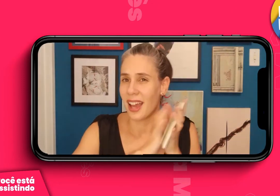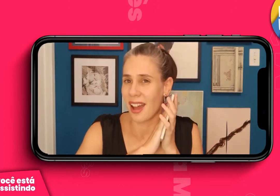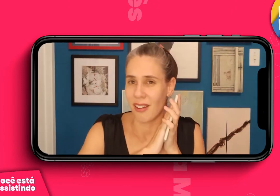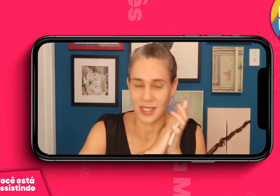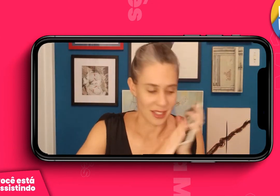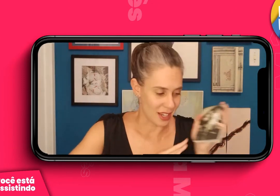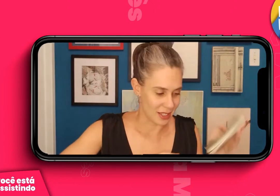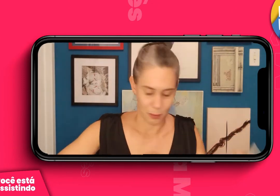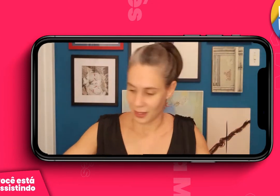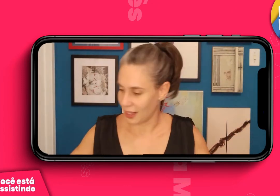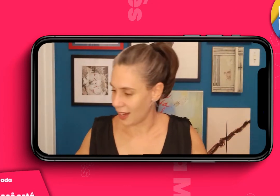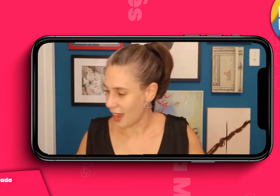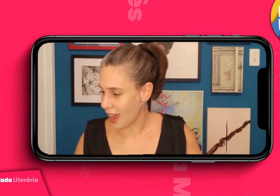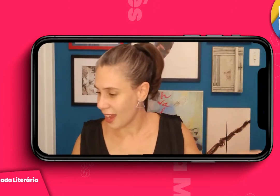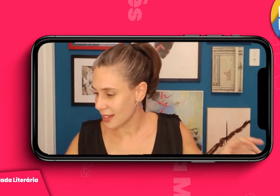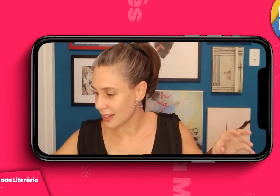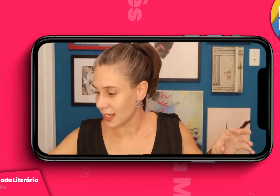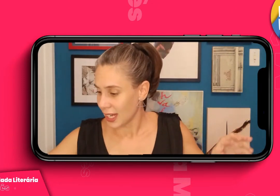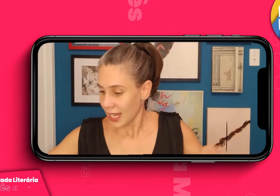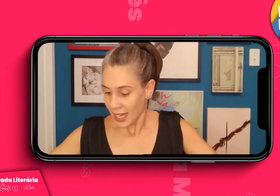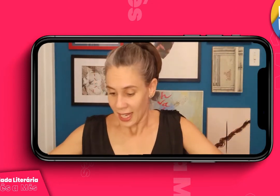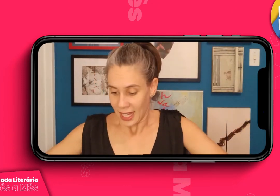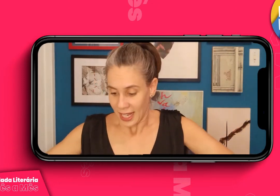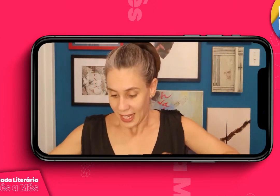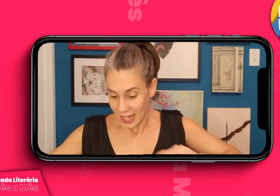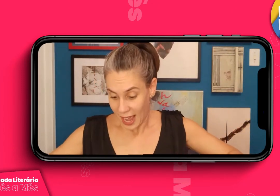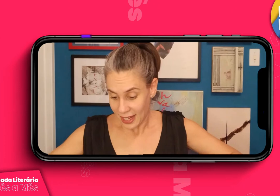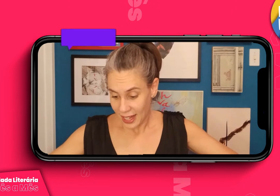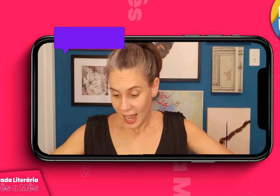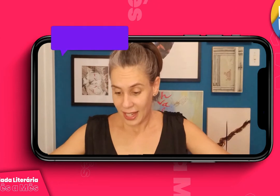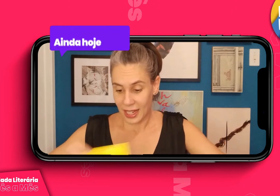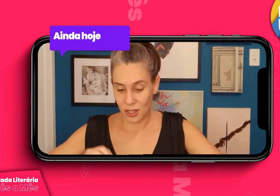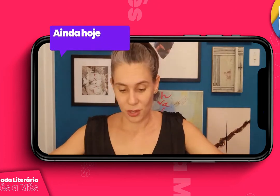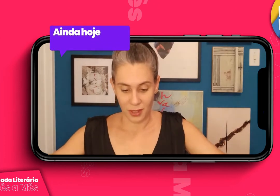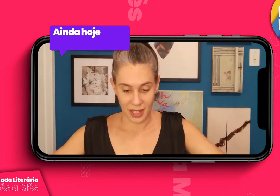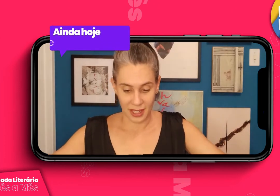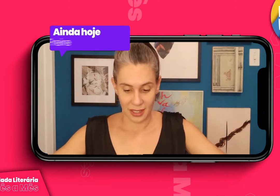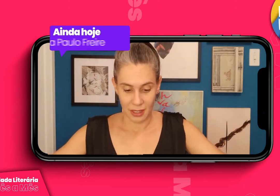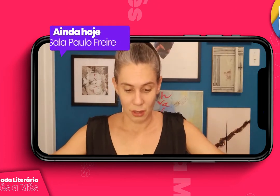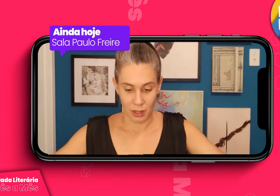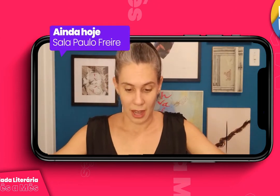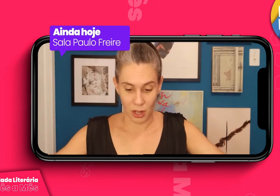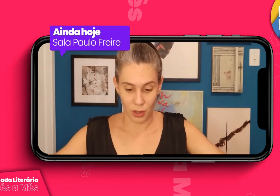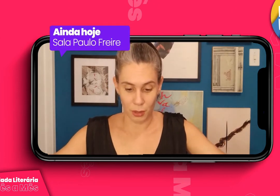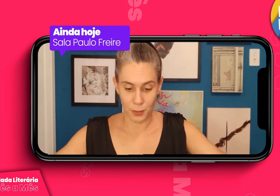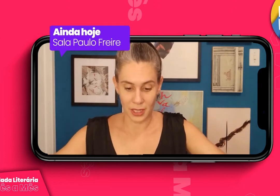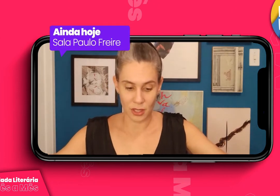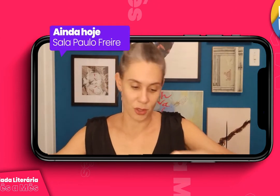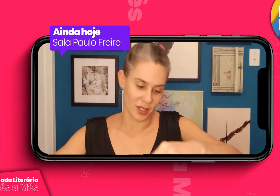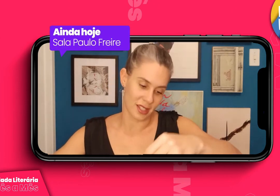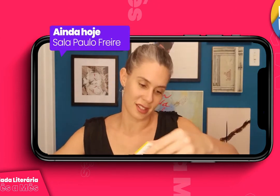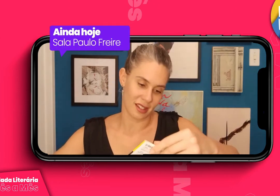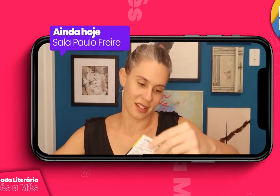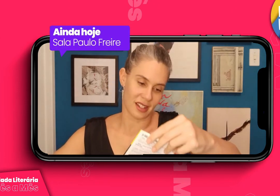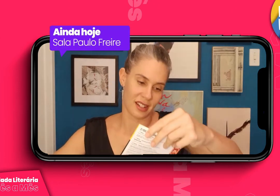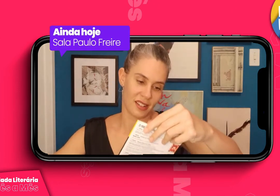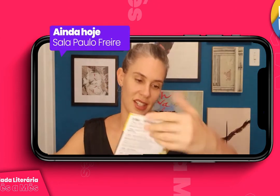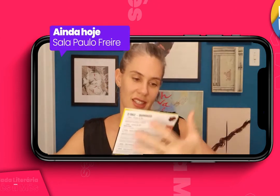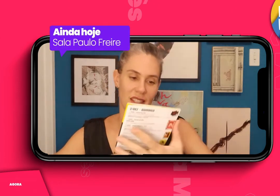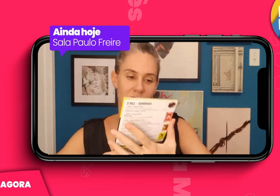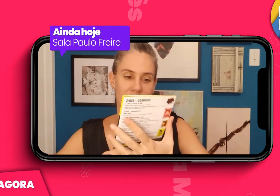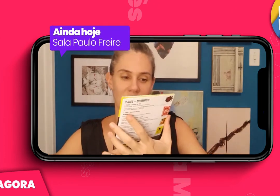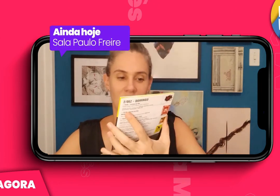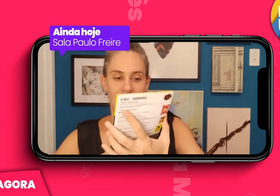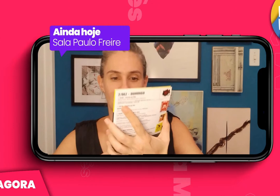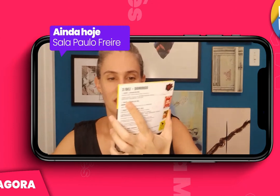muito legal acessar esses materiais. E aí é isso, né? Agora, uma das coisas...